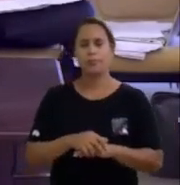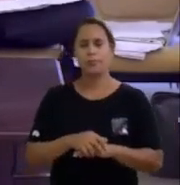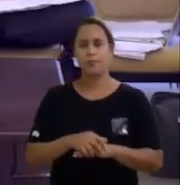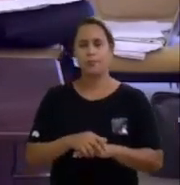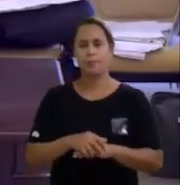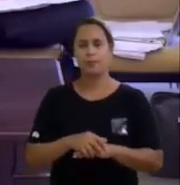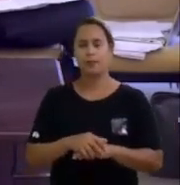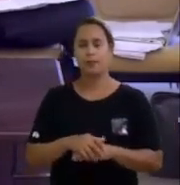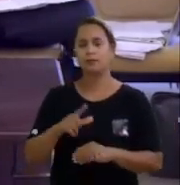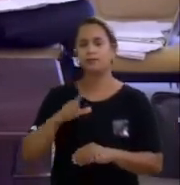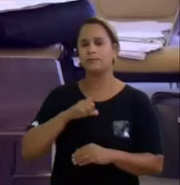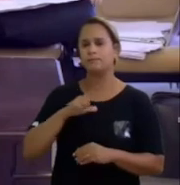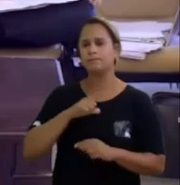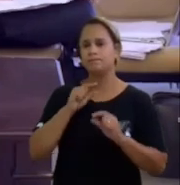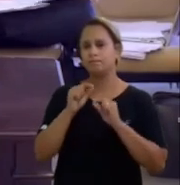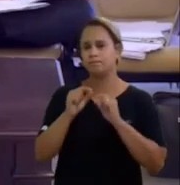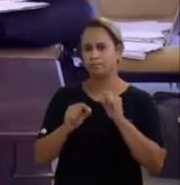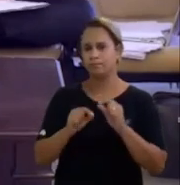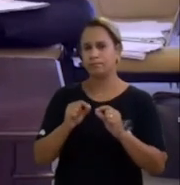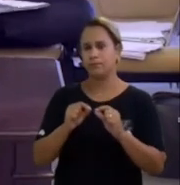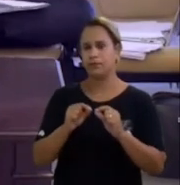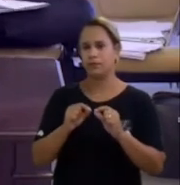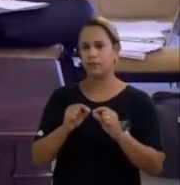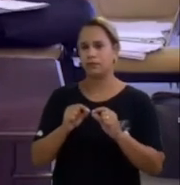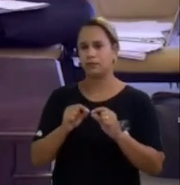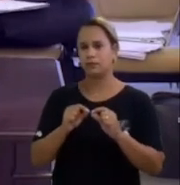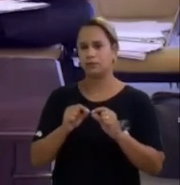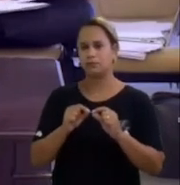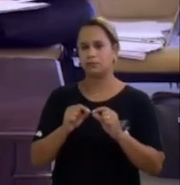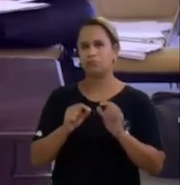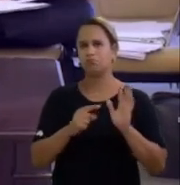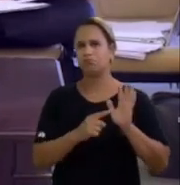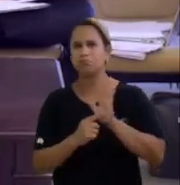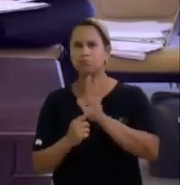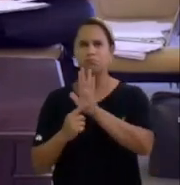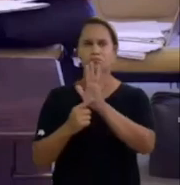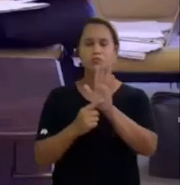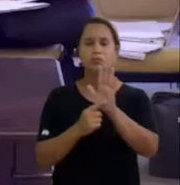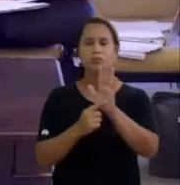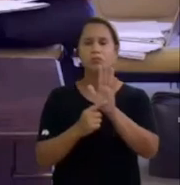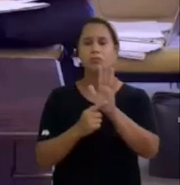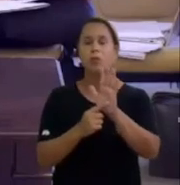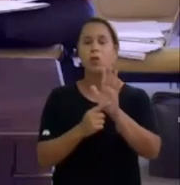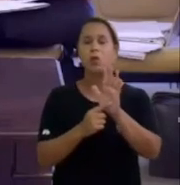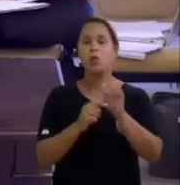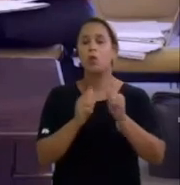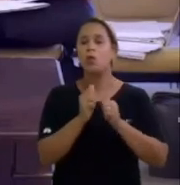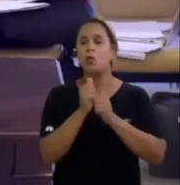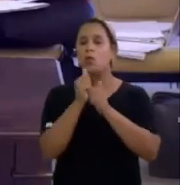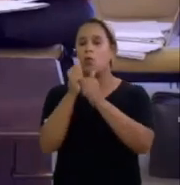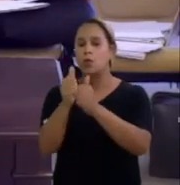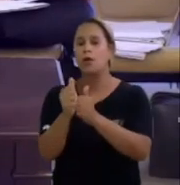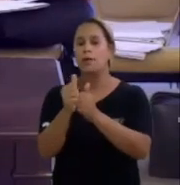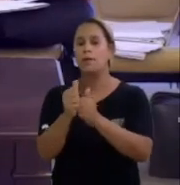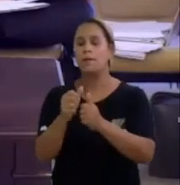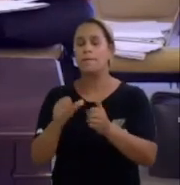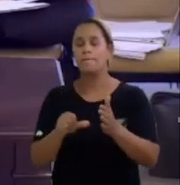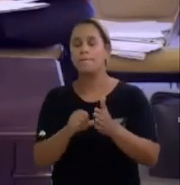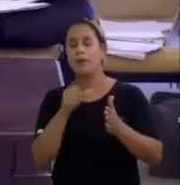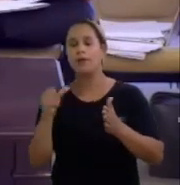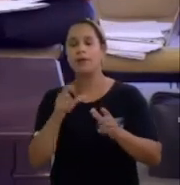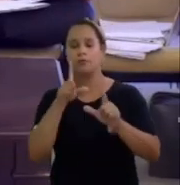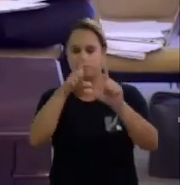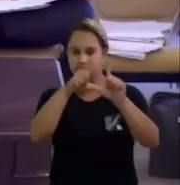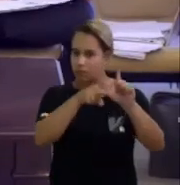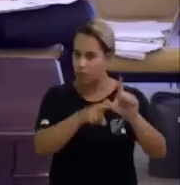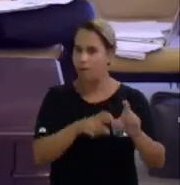Nós tivemos, no que tange a superexposição, o acompanhamento na primeira filiação partidária de uma campanha a